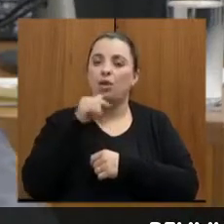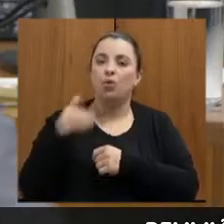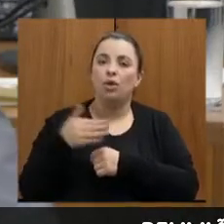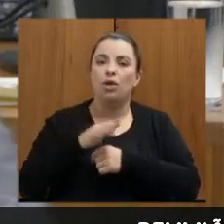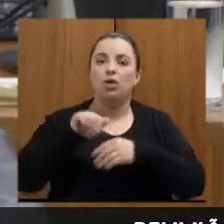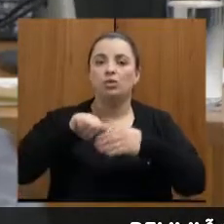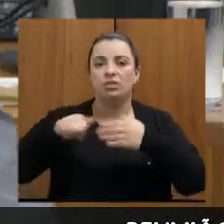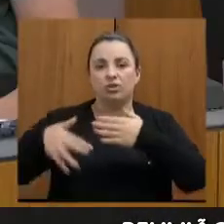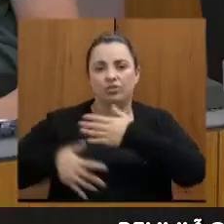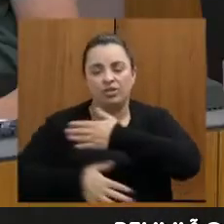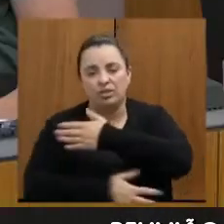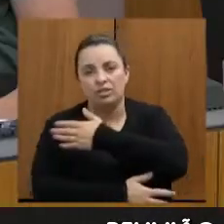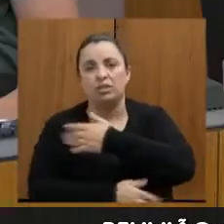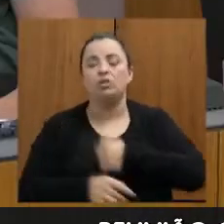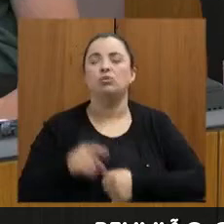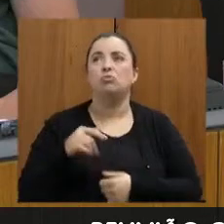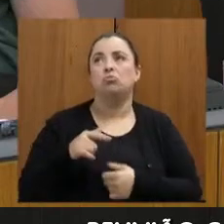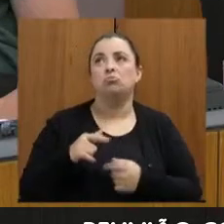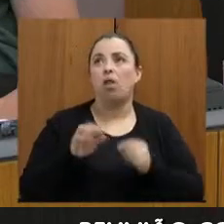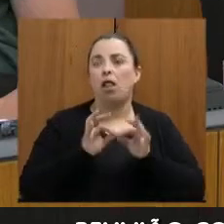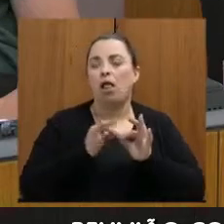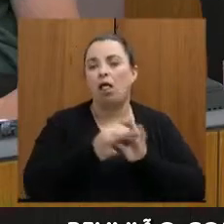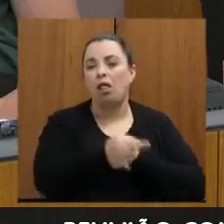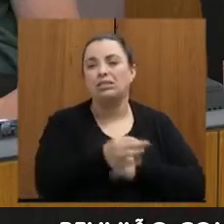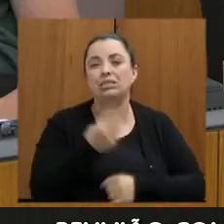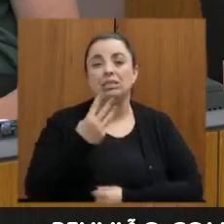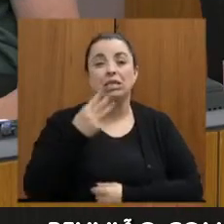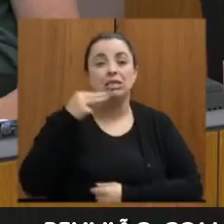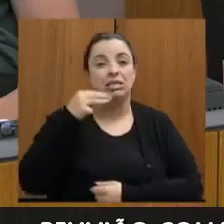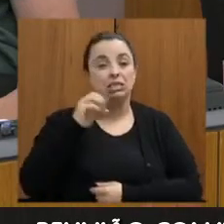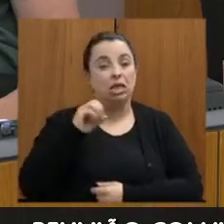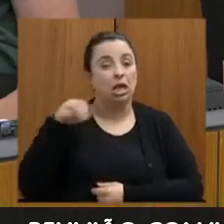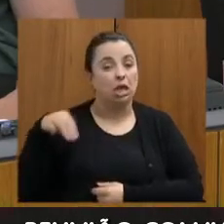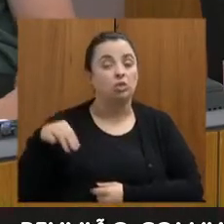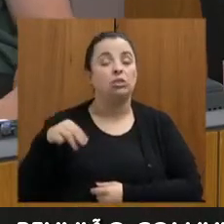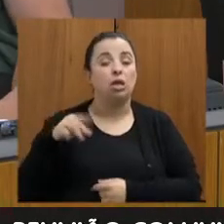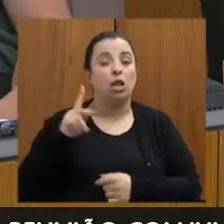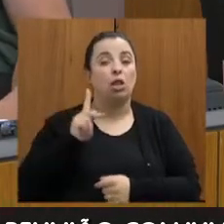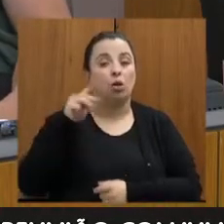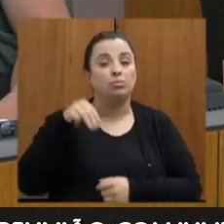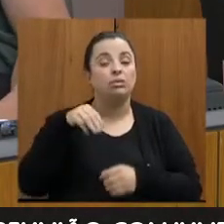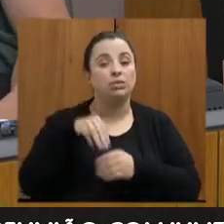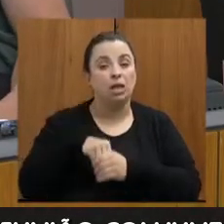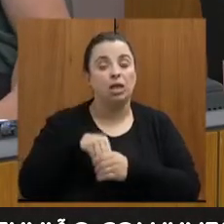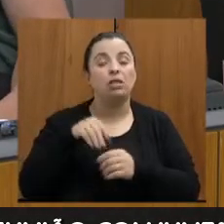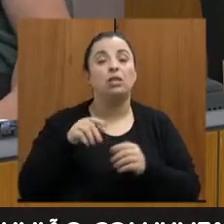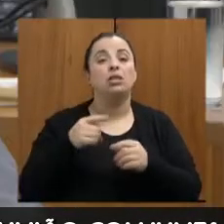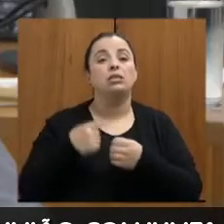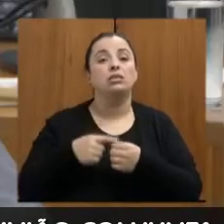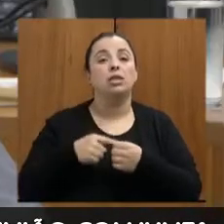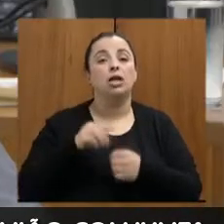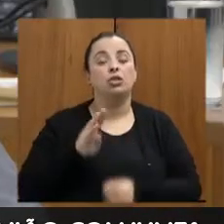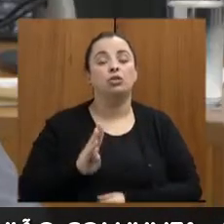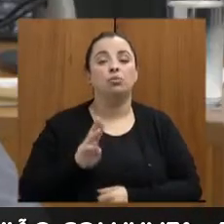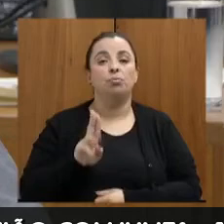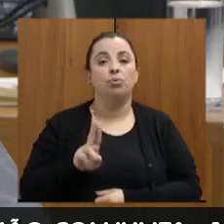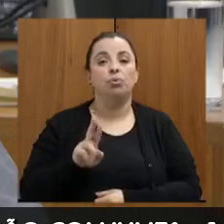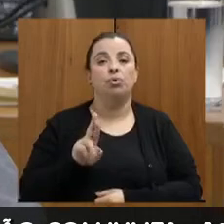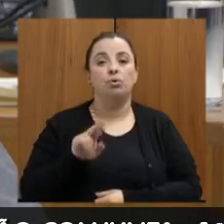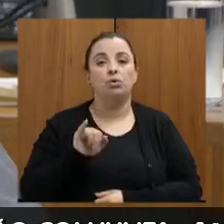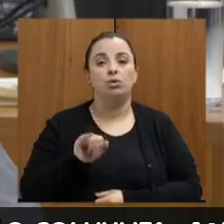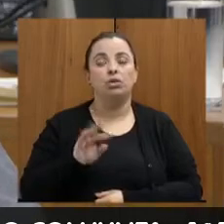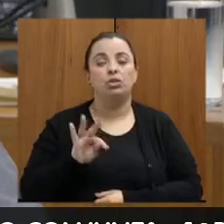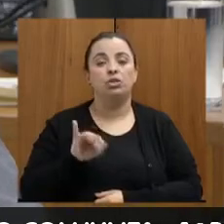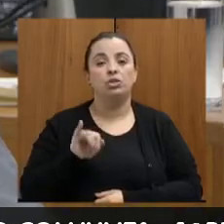São Francisco na cidade de Buritizeiro Então realmente vai ter muito muita produção lá